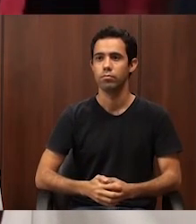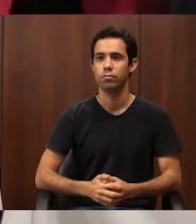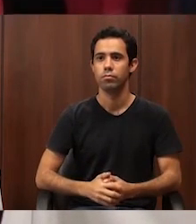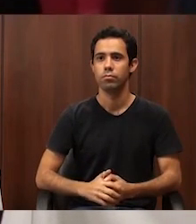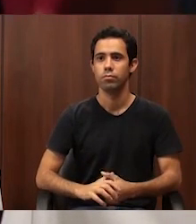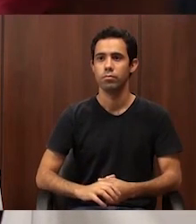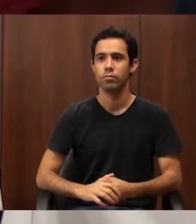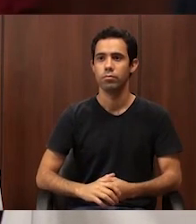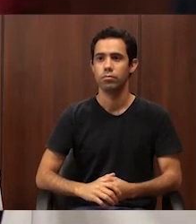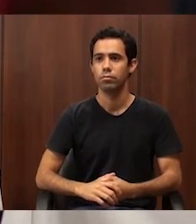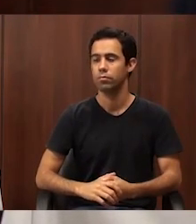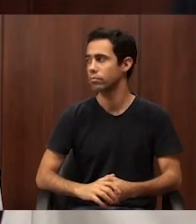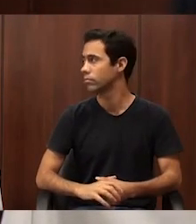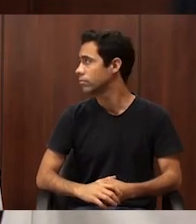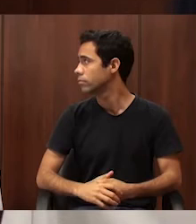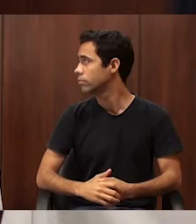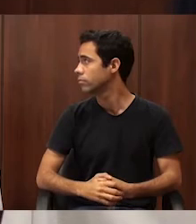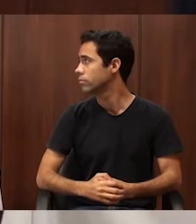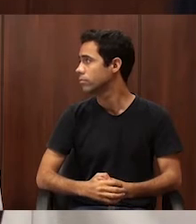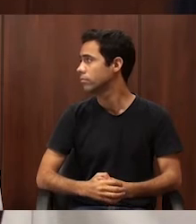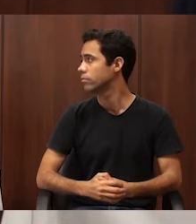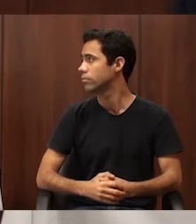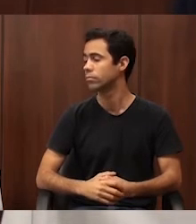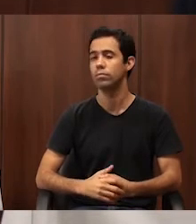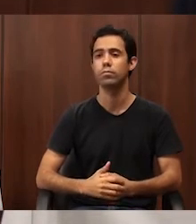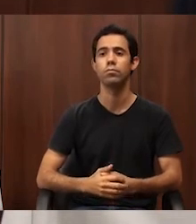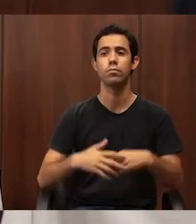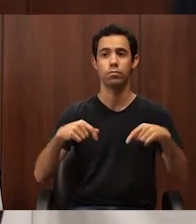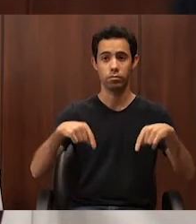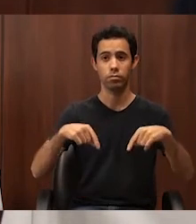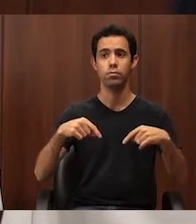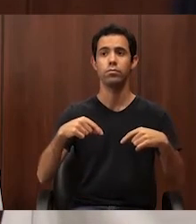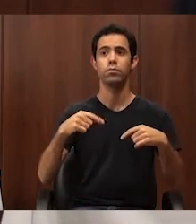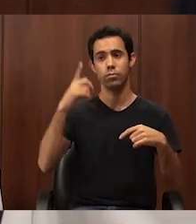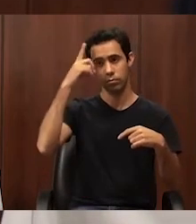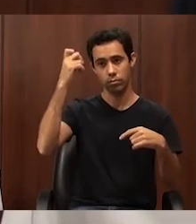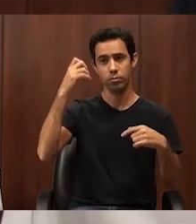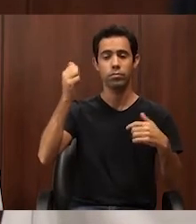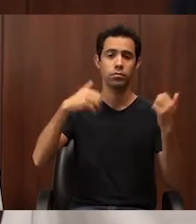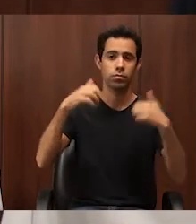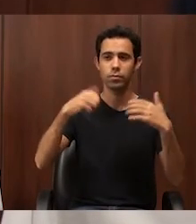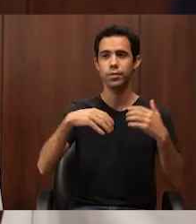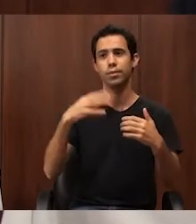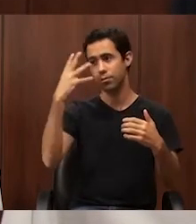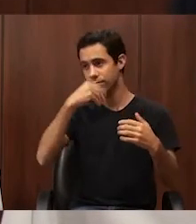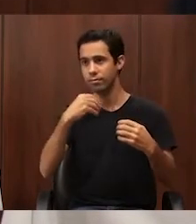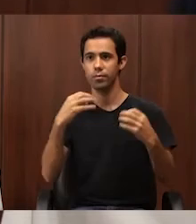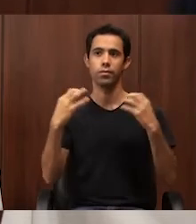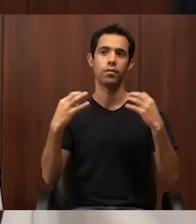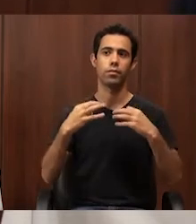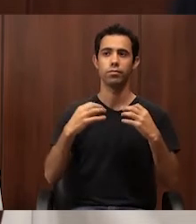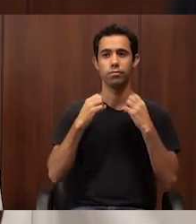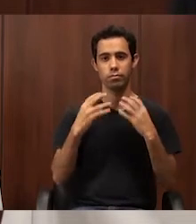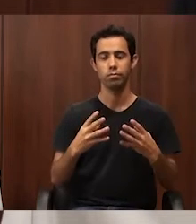É uma boa ideia. Nós estamos aqui, inclusive, tirando essas ideias, tá bom? Nós estamos aqui simplesmente para falar de coisas bonitas, não é isso. Então,